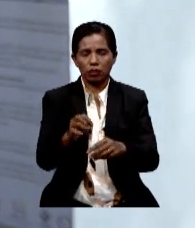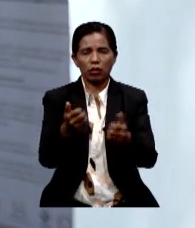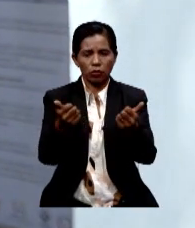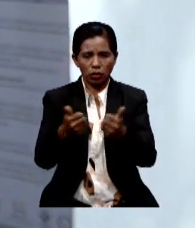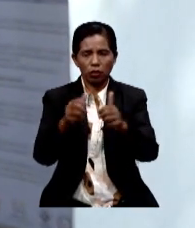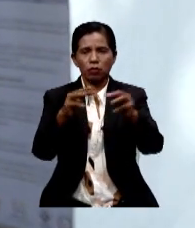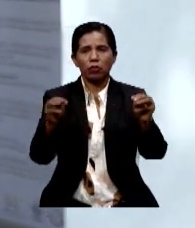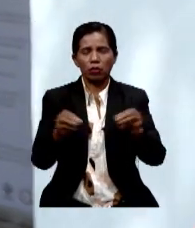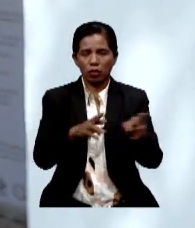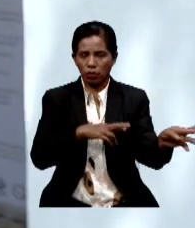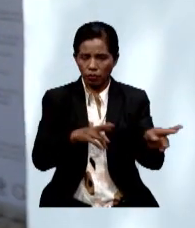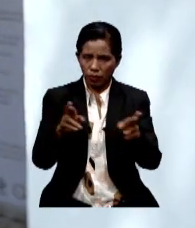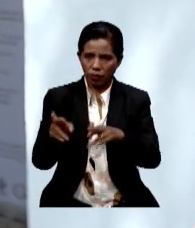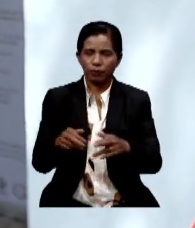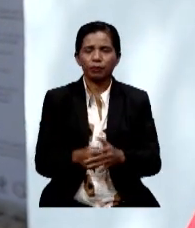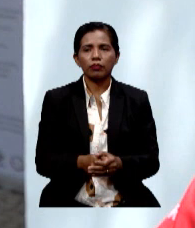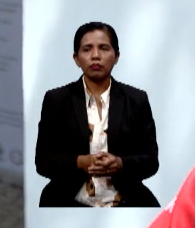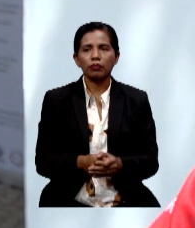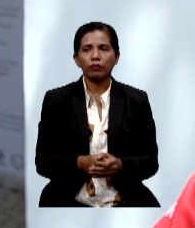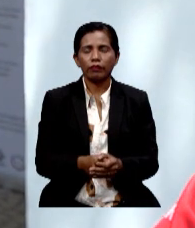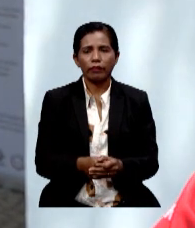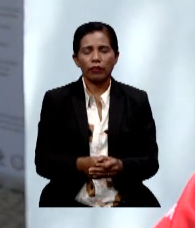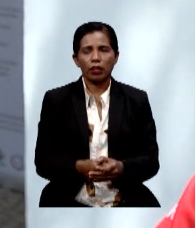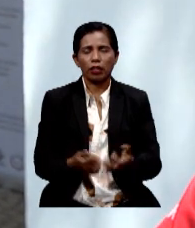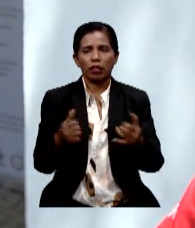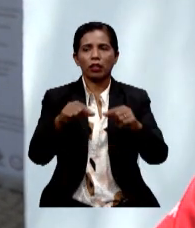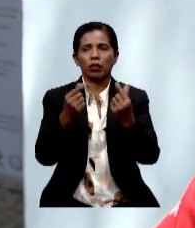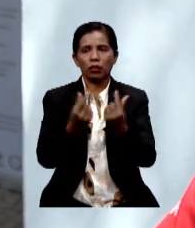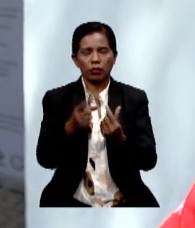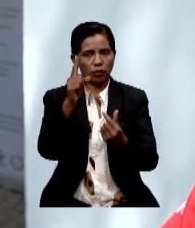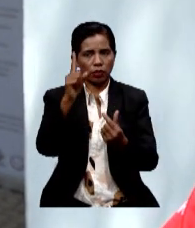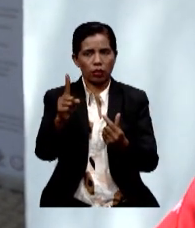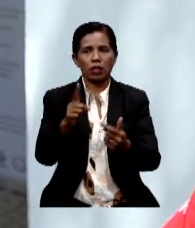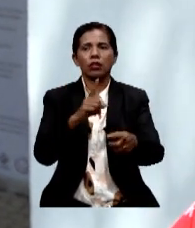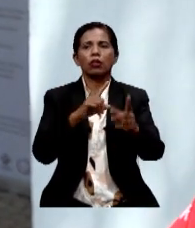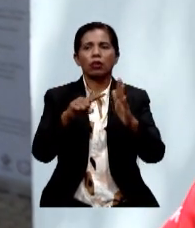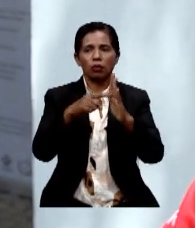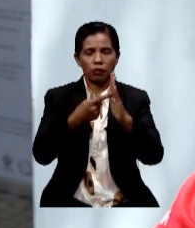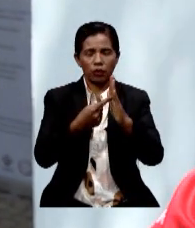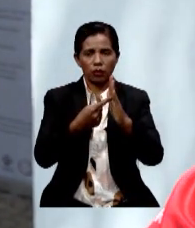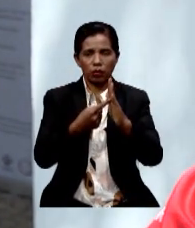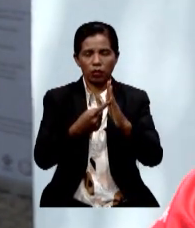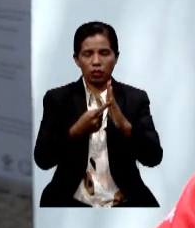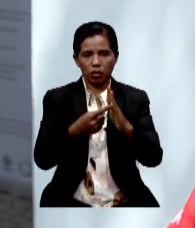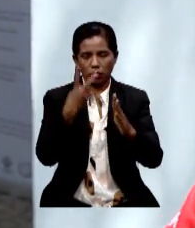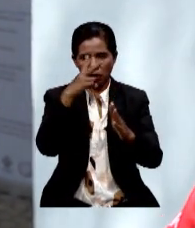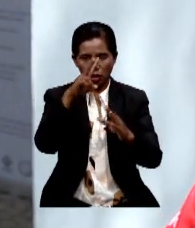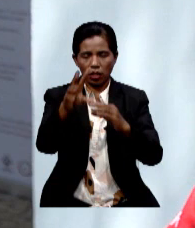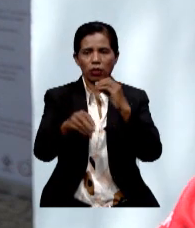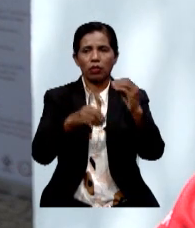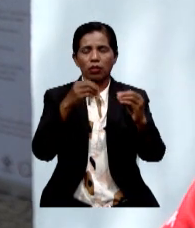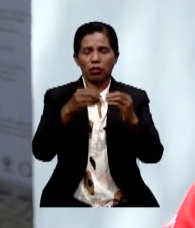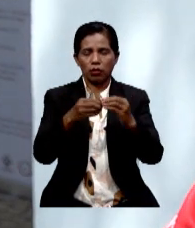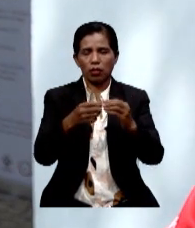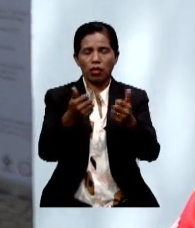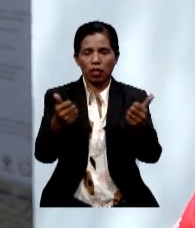dili mo se pronto neste momento ia equipa era manca hatu começa tumba ia aldeia